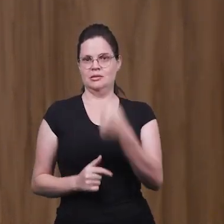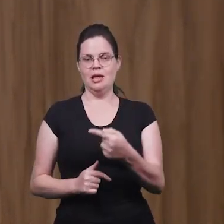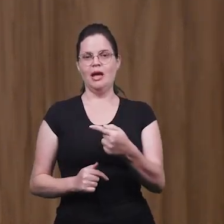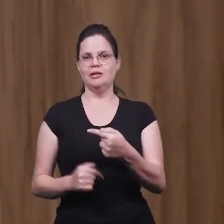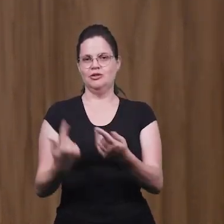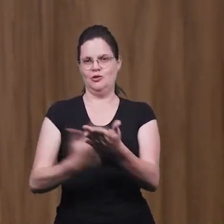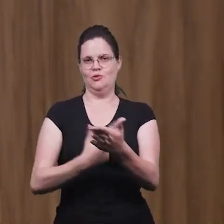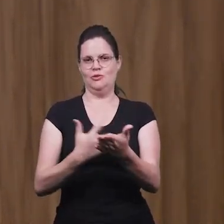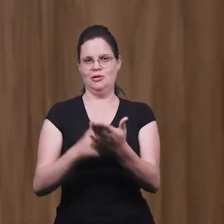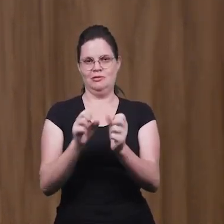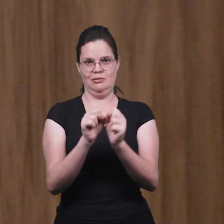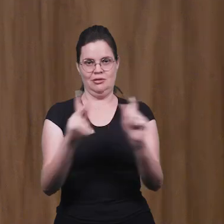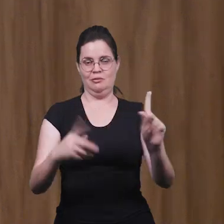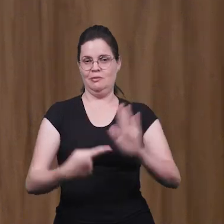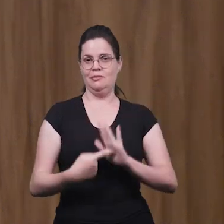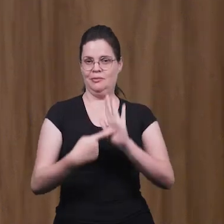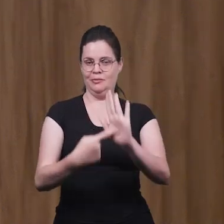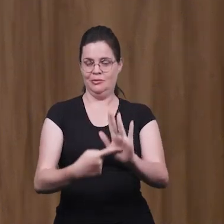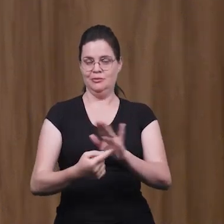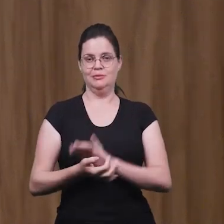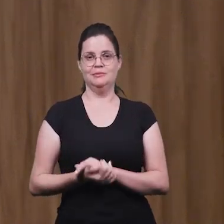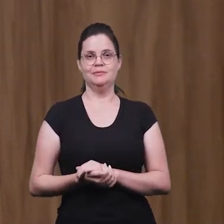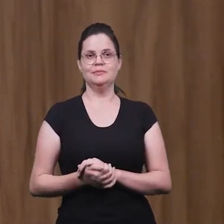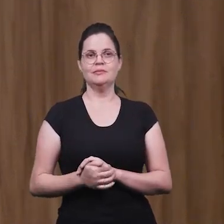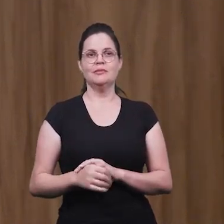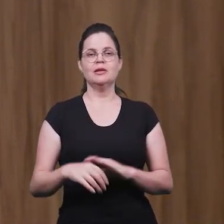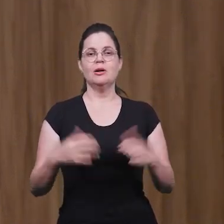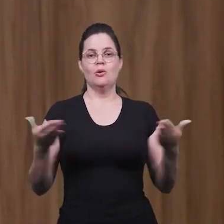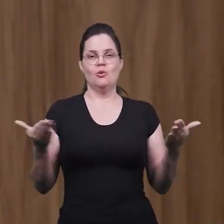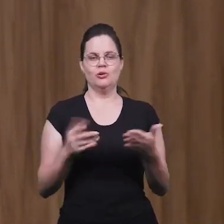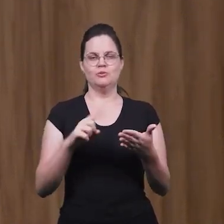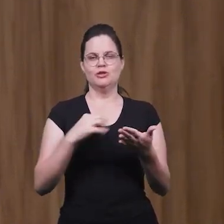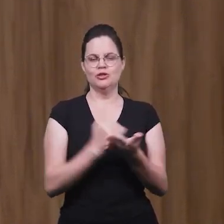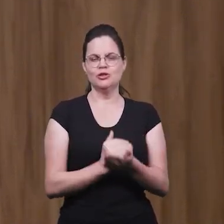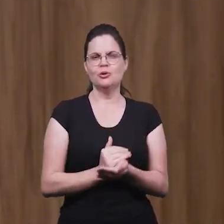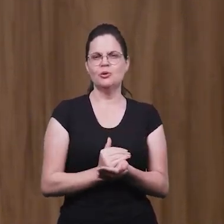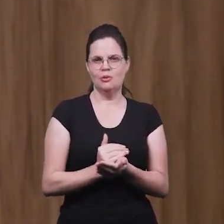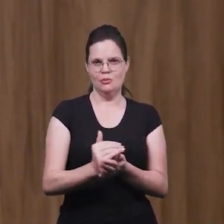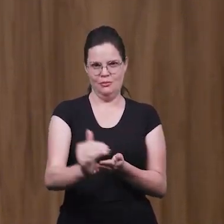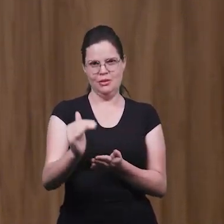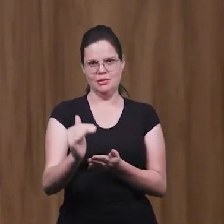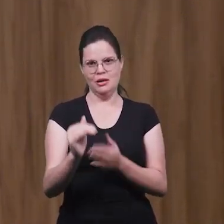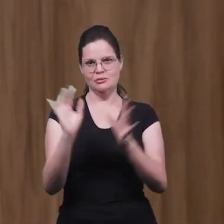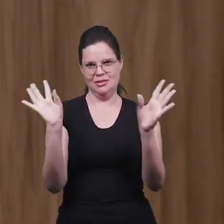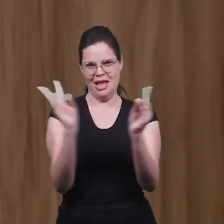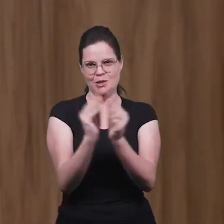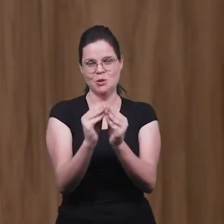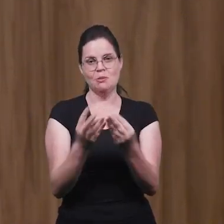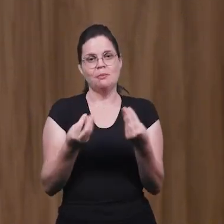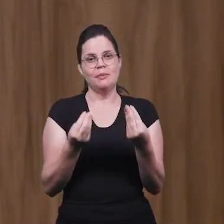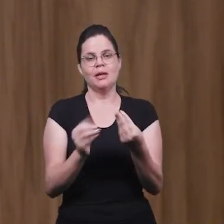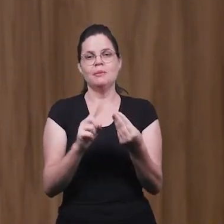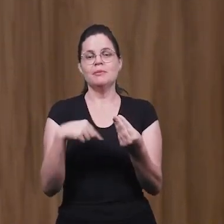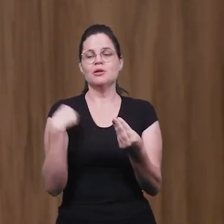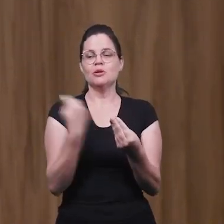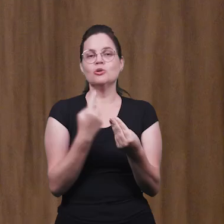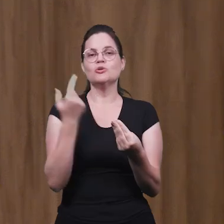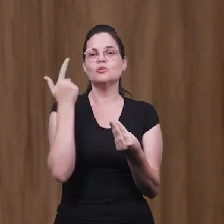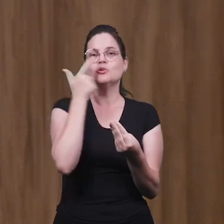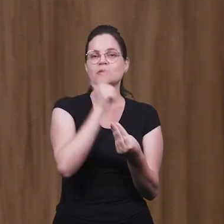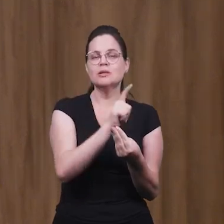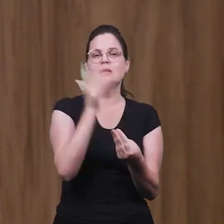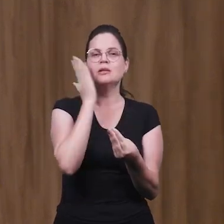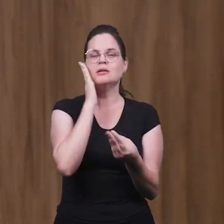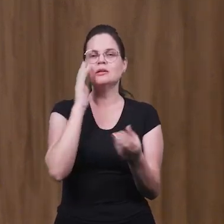o que é notável, nós estamos dando essa palavra introdutória exatamente para situar o assunto de hoje, porque hoje nós iremos